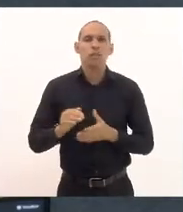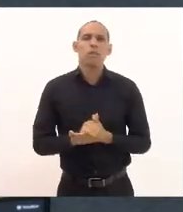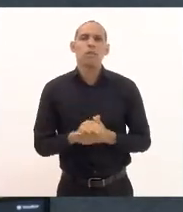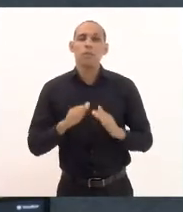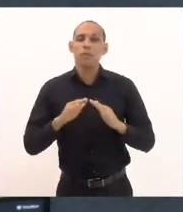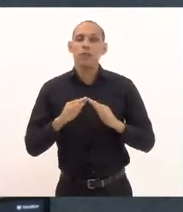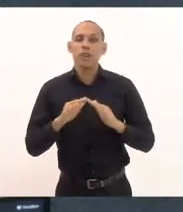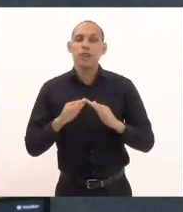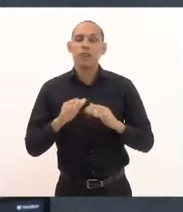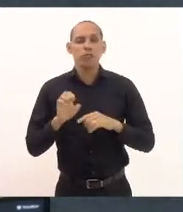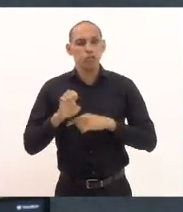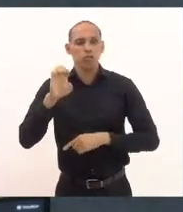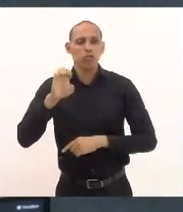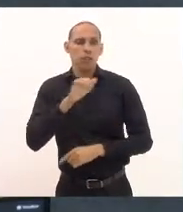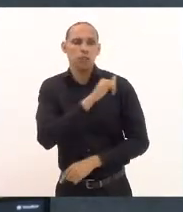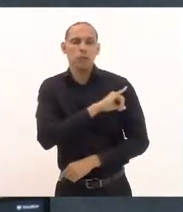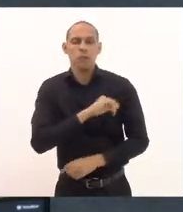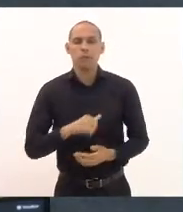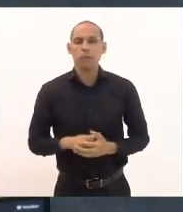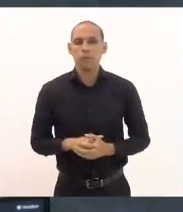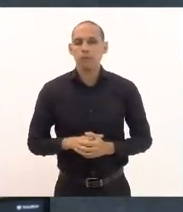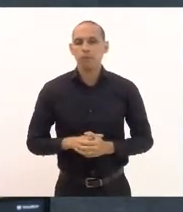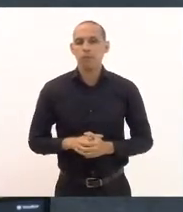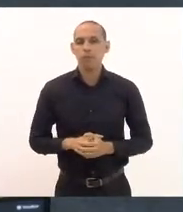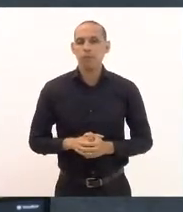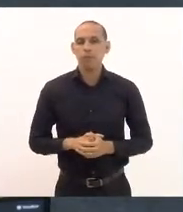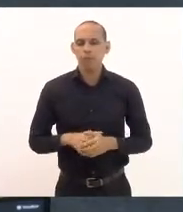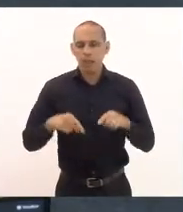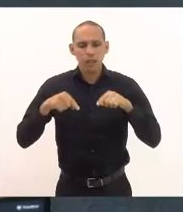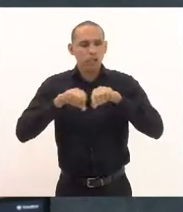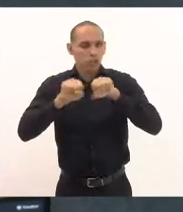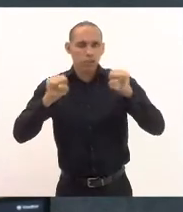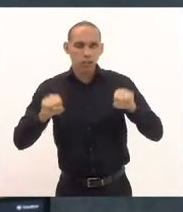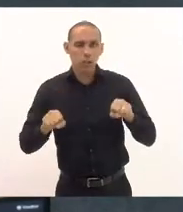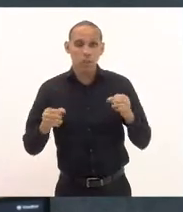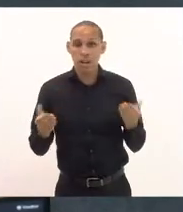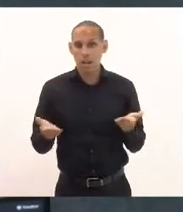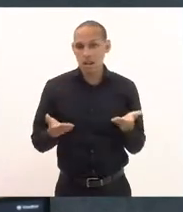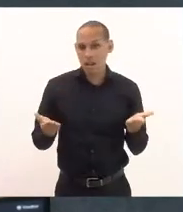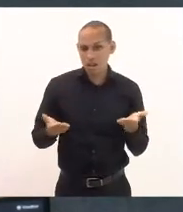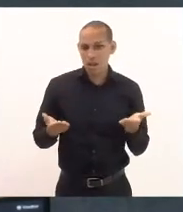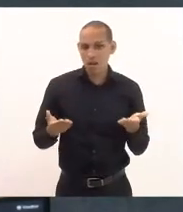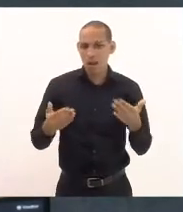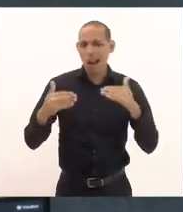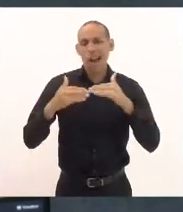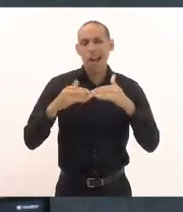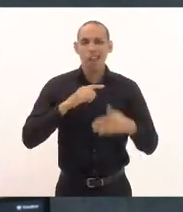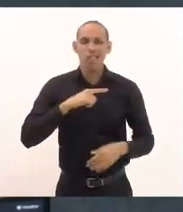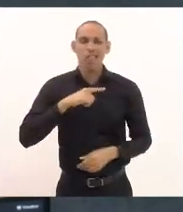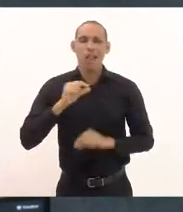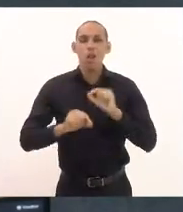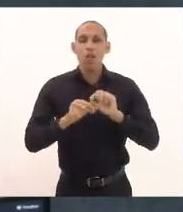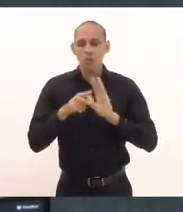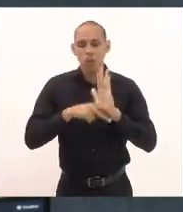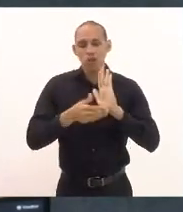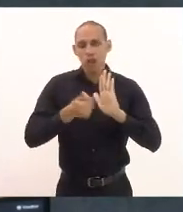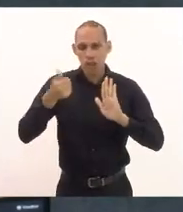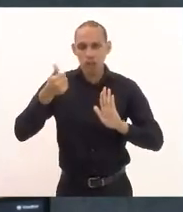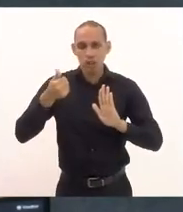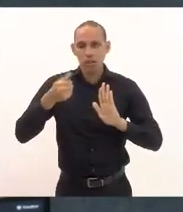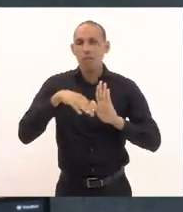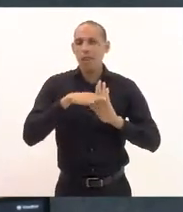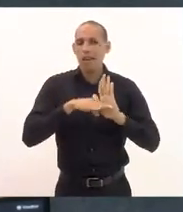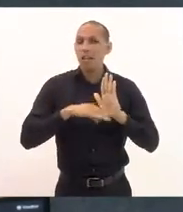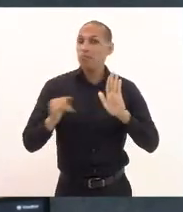seja, esse sistema que, por óbvio, houve o acordo aqui para a retirada desse projeto da pauta, e isso